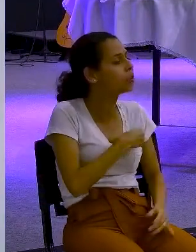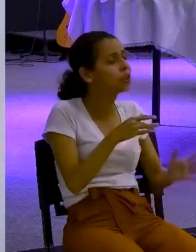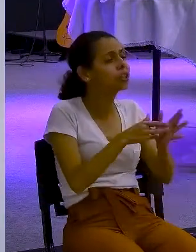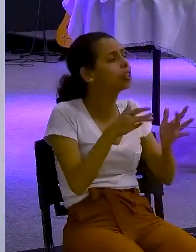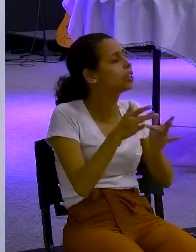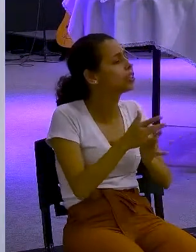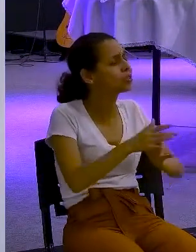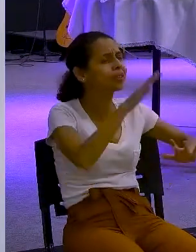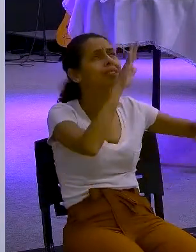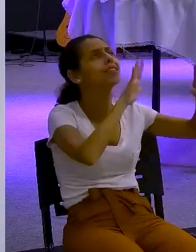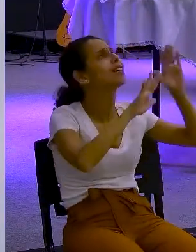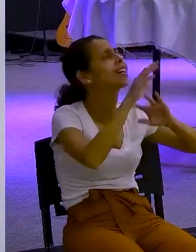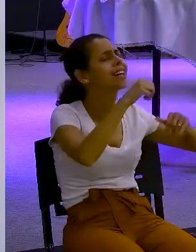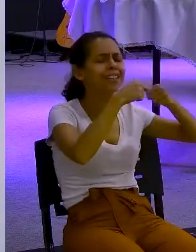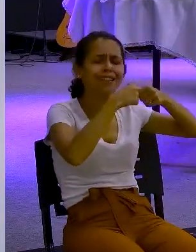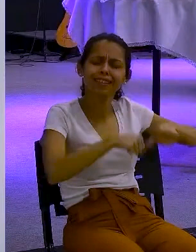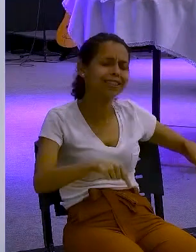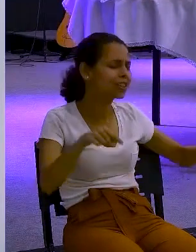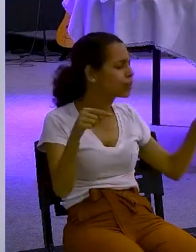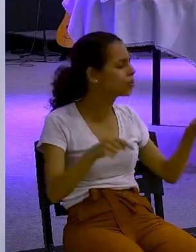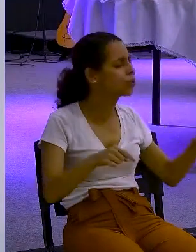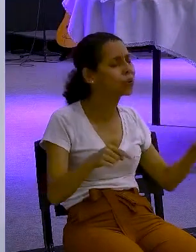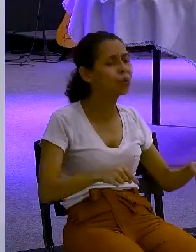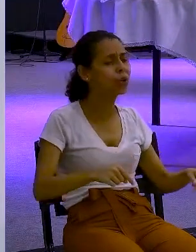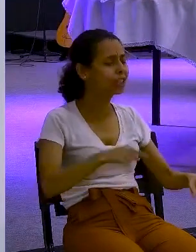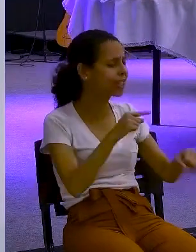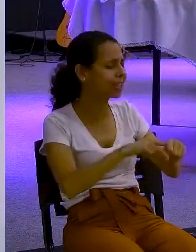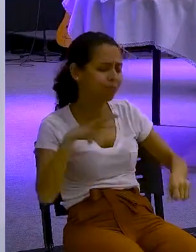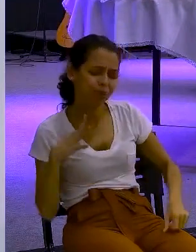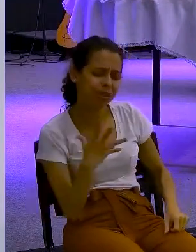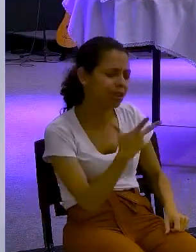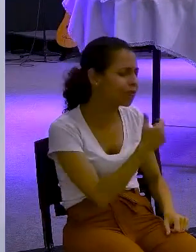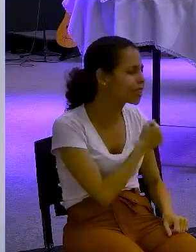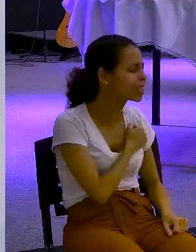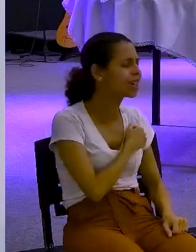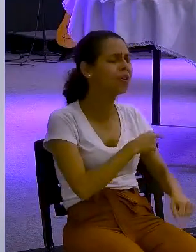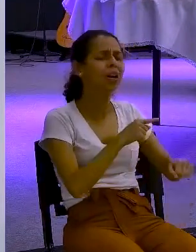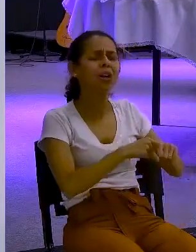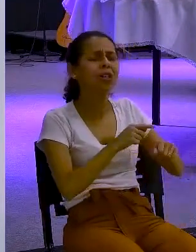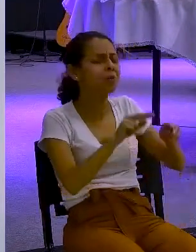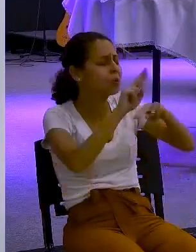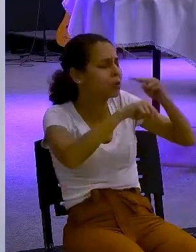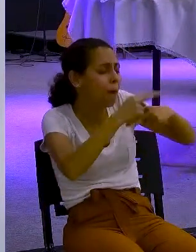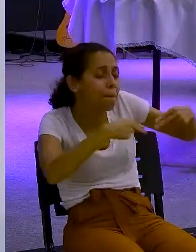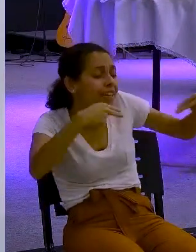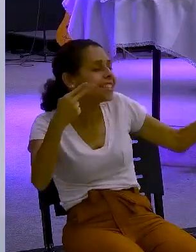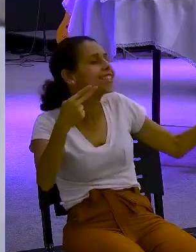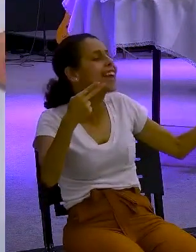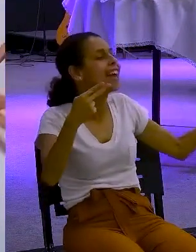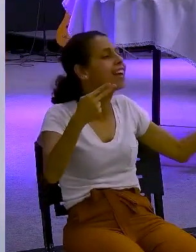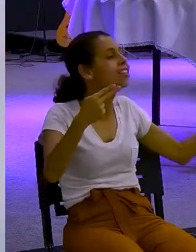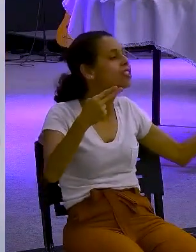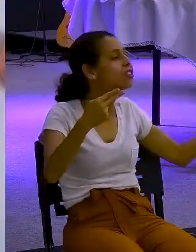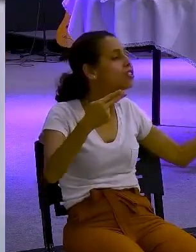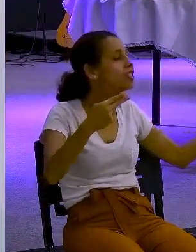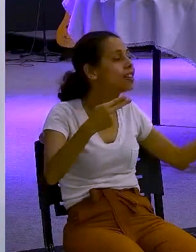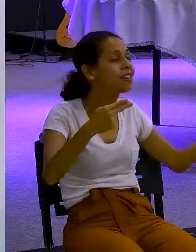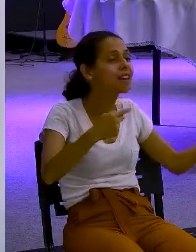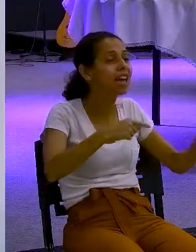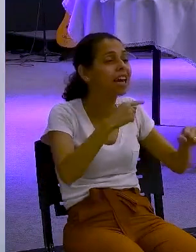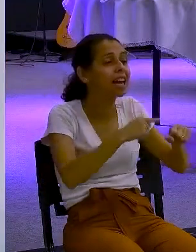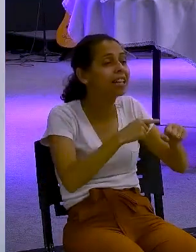aqui. É tempo de salvação, é tempo de tê-lo presente em sua vida, que a manifestação do Espírito